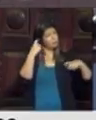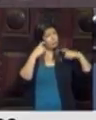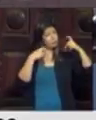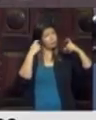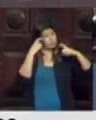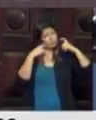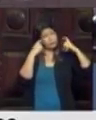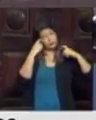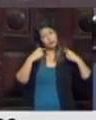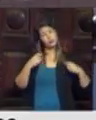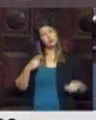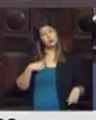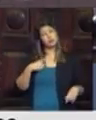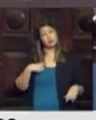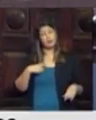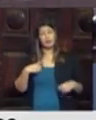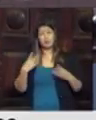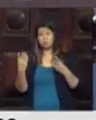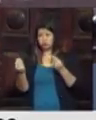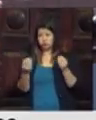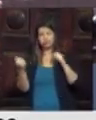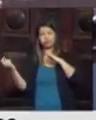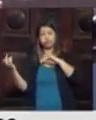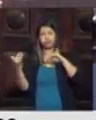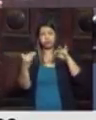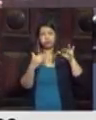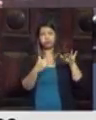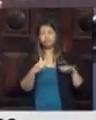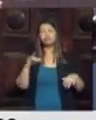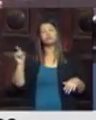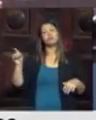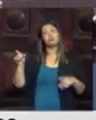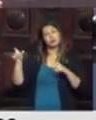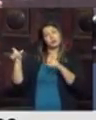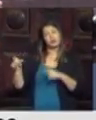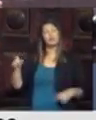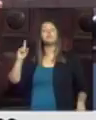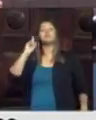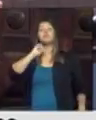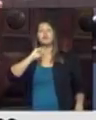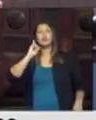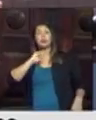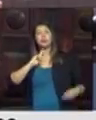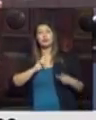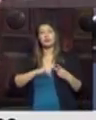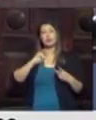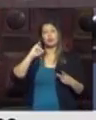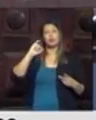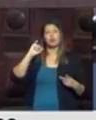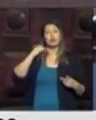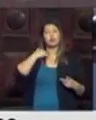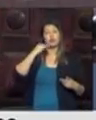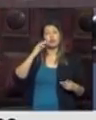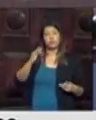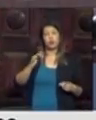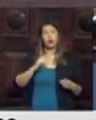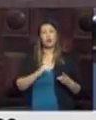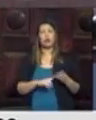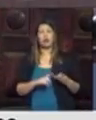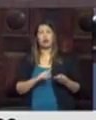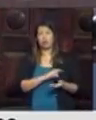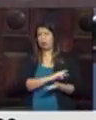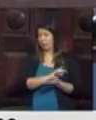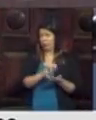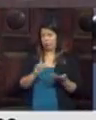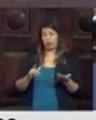oriundo de Minas Gerais, do estado de Minas Gerais, de Juiz de Fora, da zona Mata Mineira, da Mata